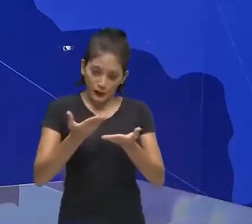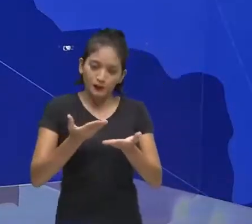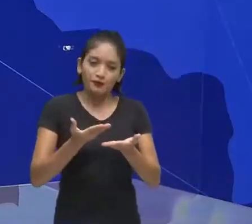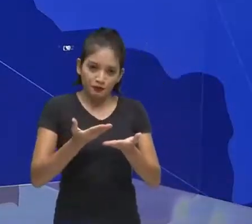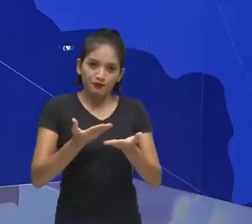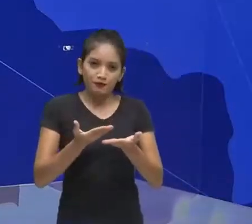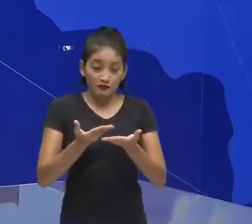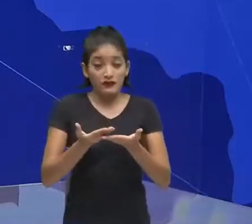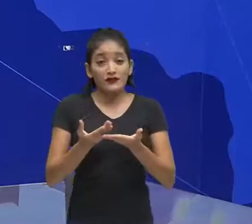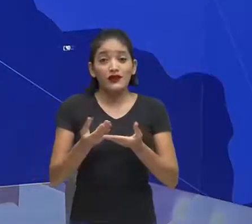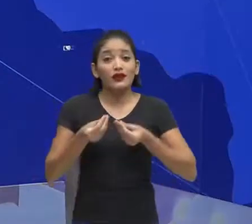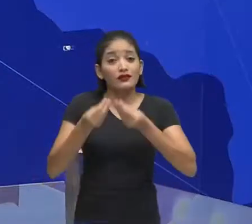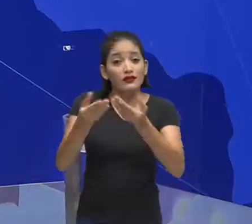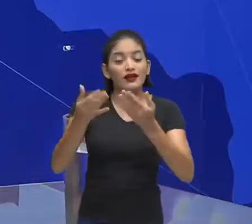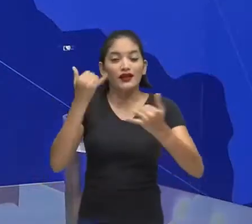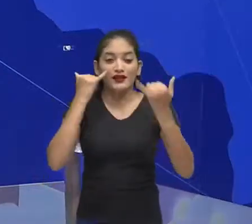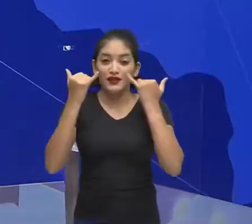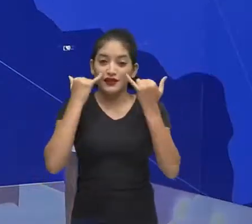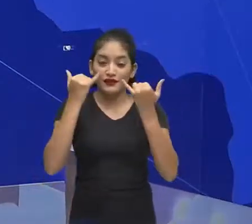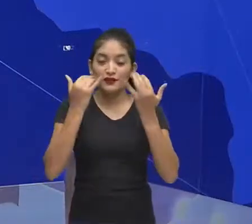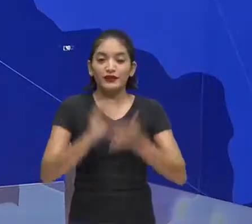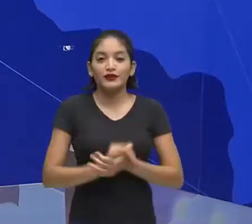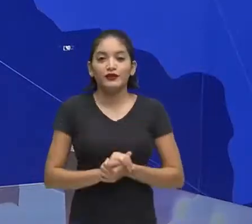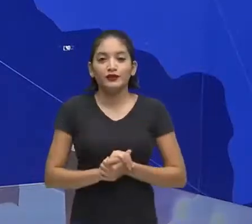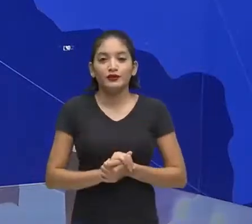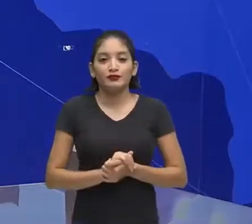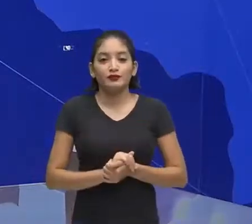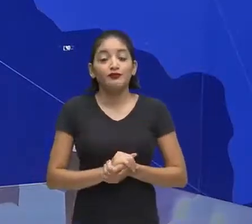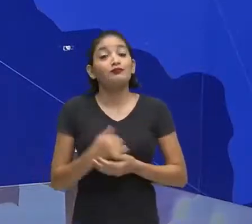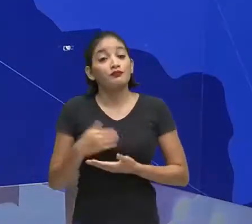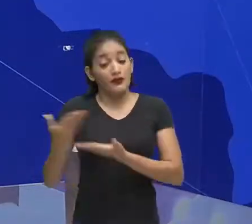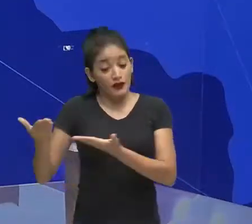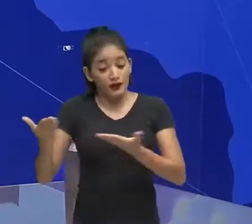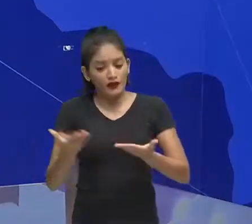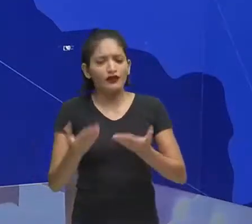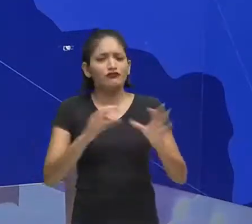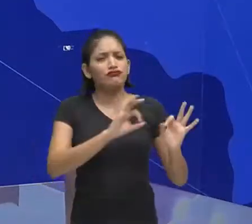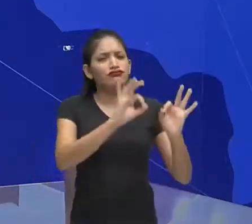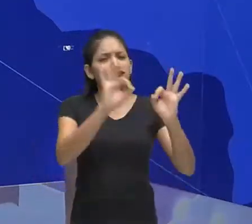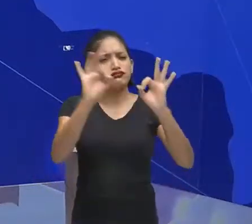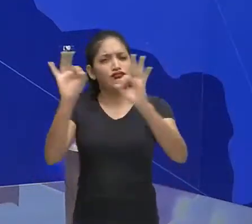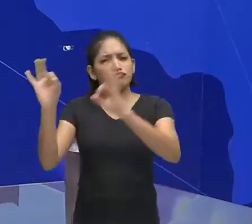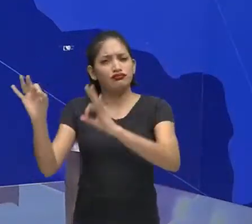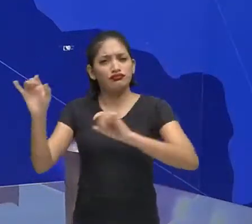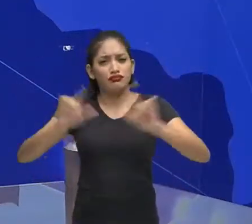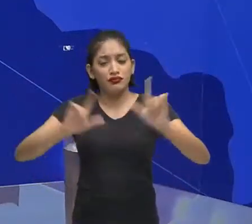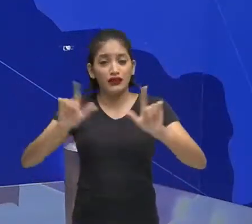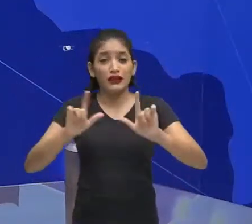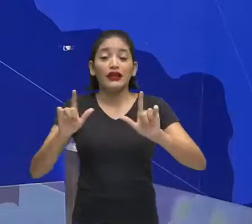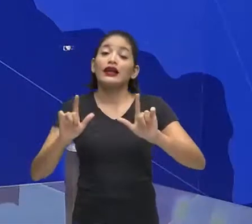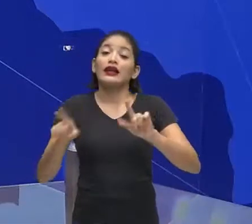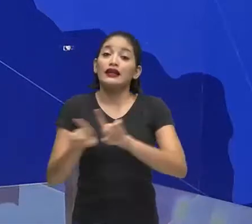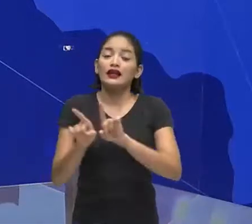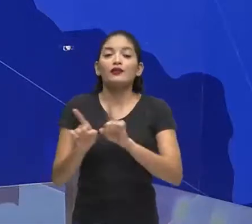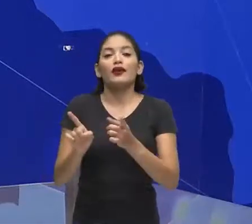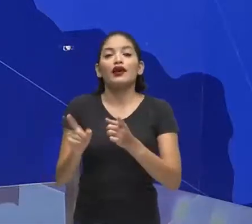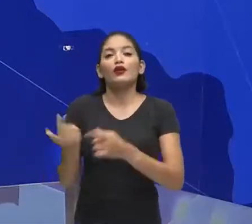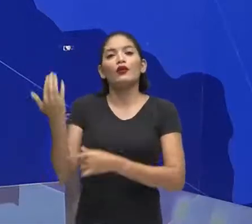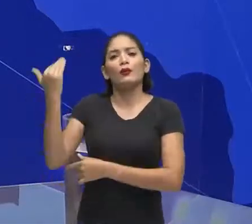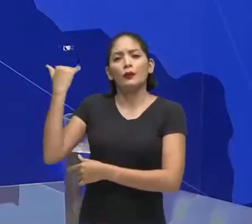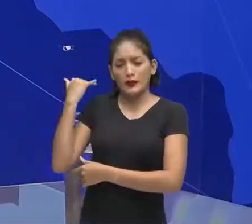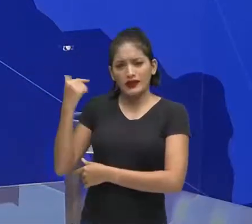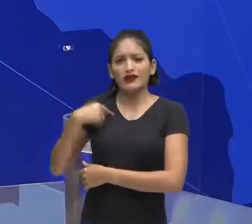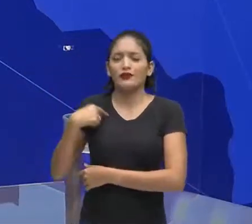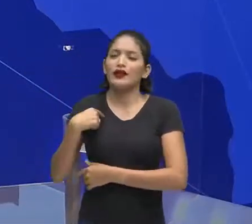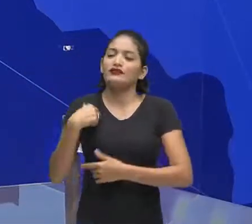mais de informação. E aí, Adriana, eu vim acompanhando esses programas, inclusive estive no último, muito grato de estar aqui de